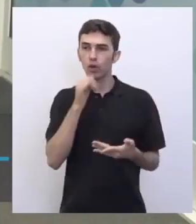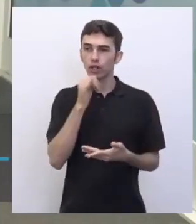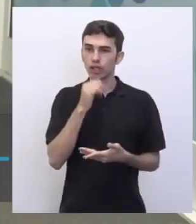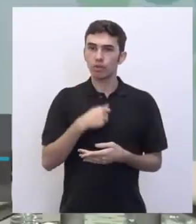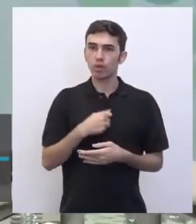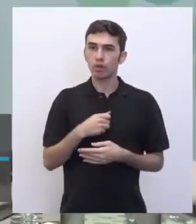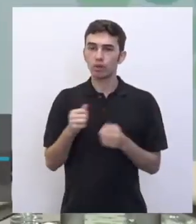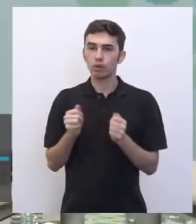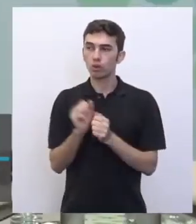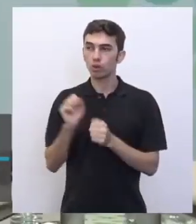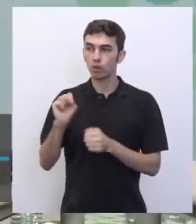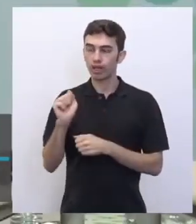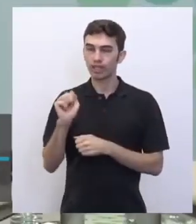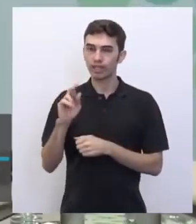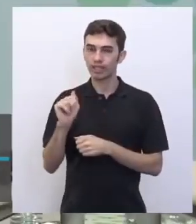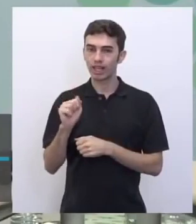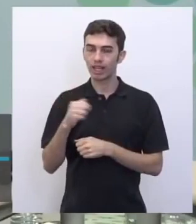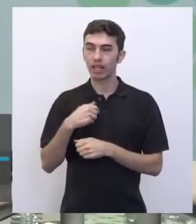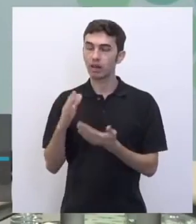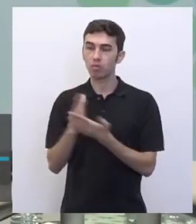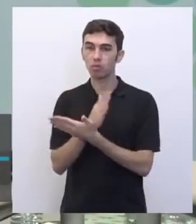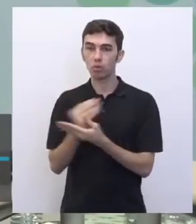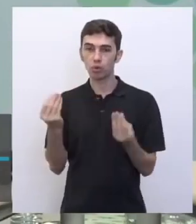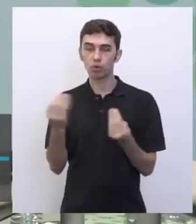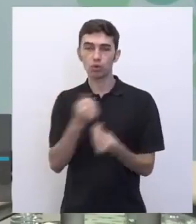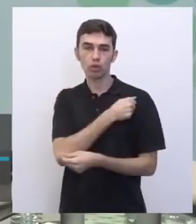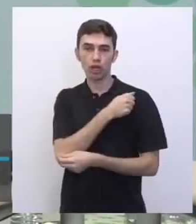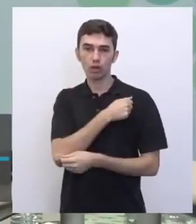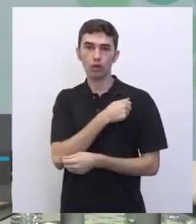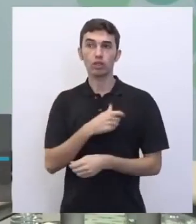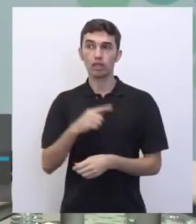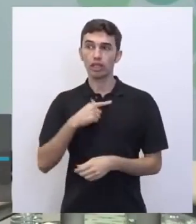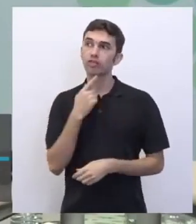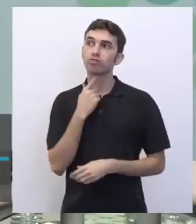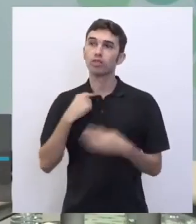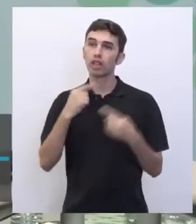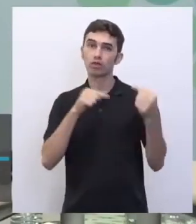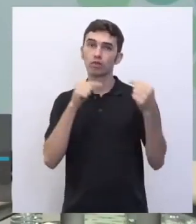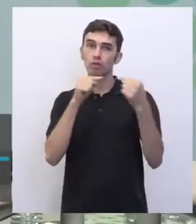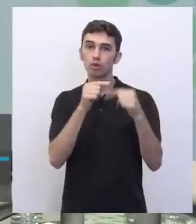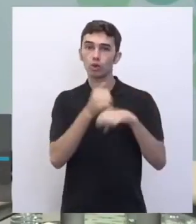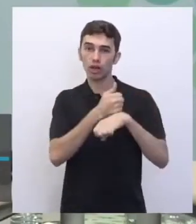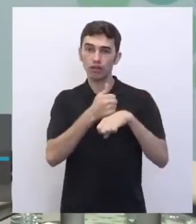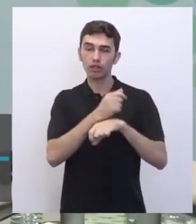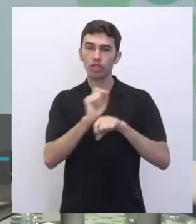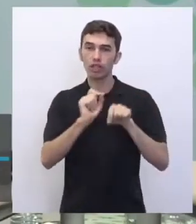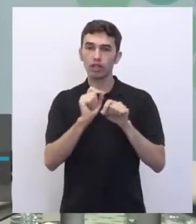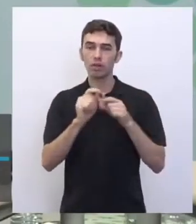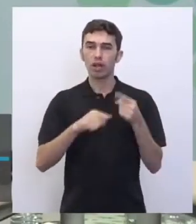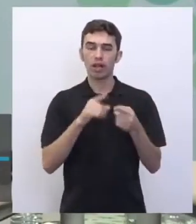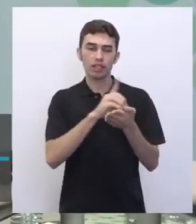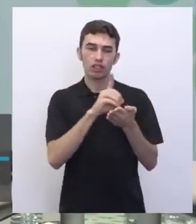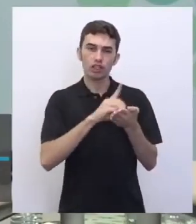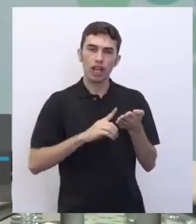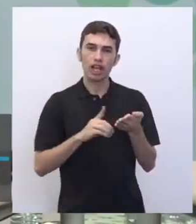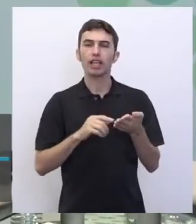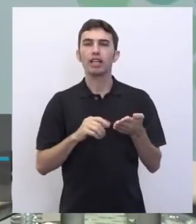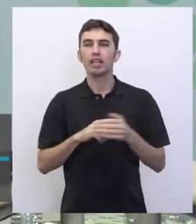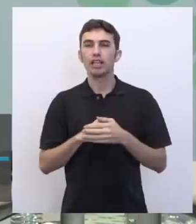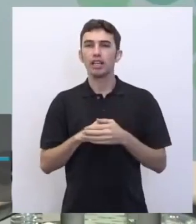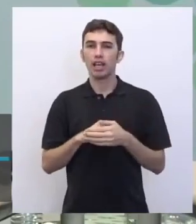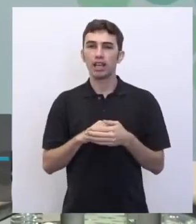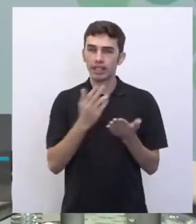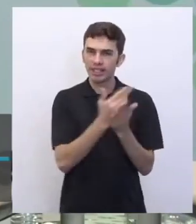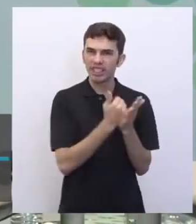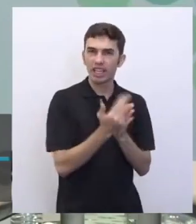vida ser designer, desenhista, e é uma ótima oportunidade porque as obras vão ficar aí em exposição no Palácio,